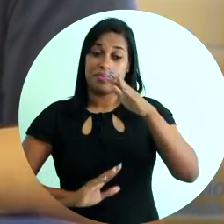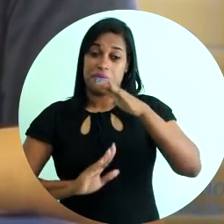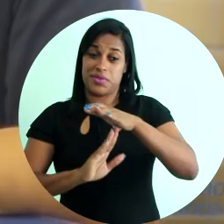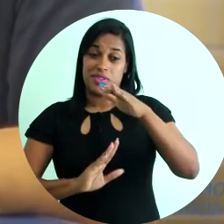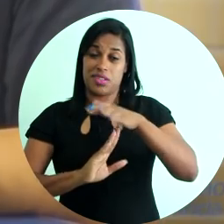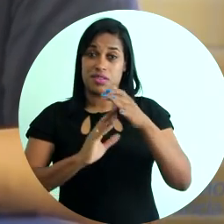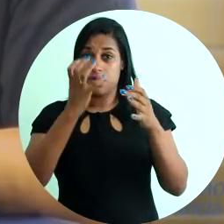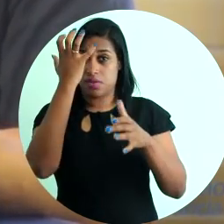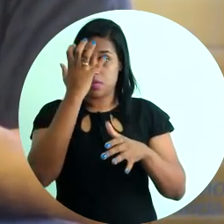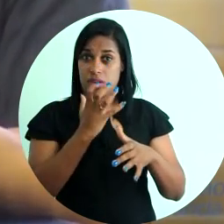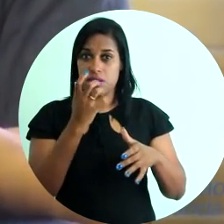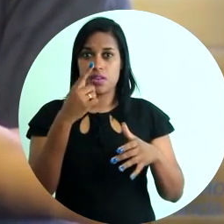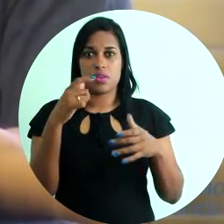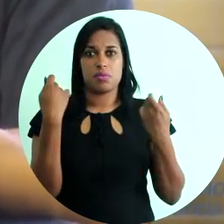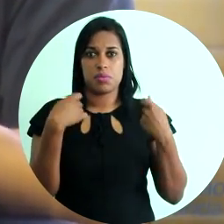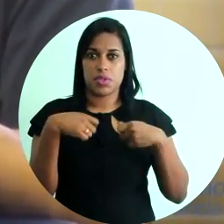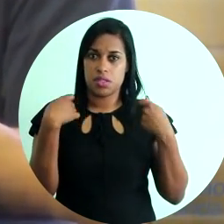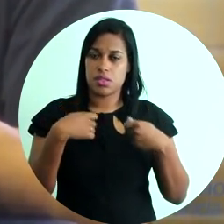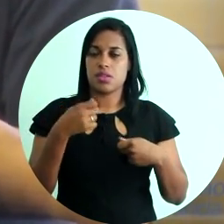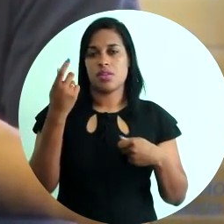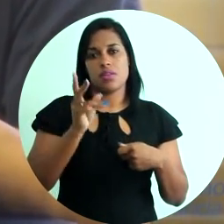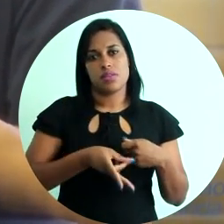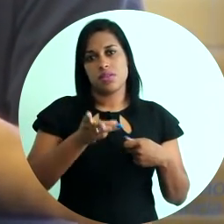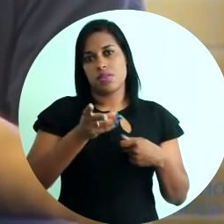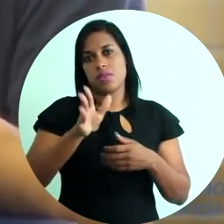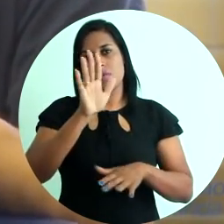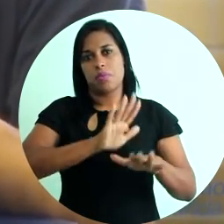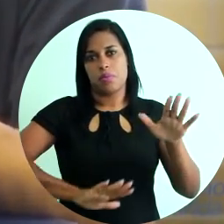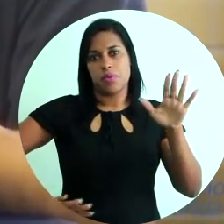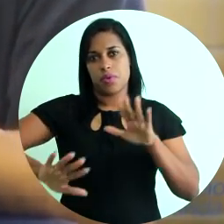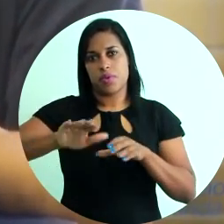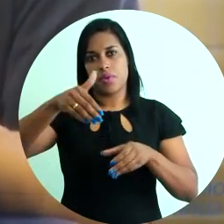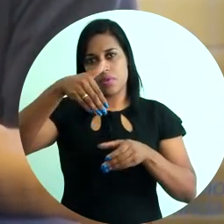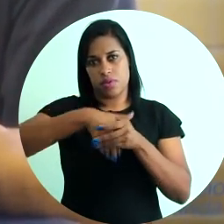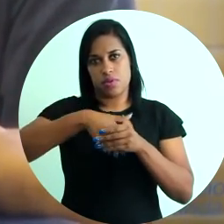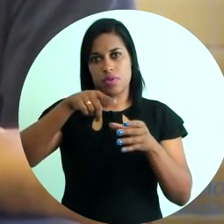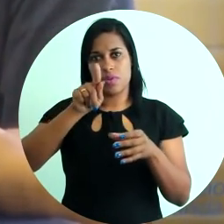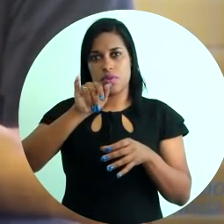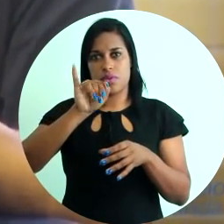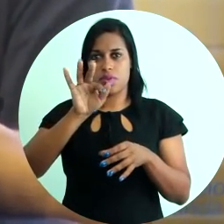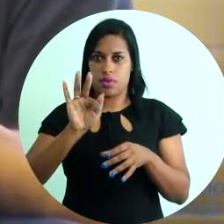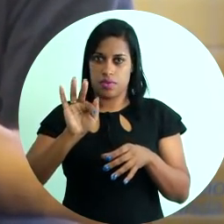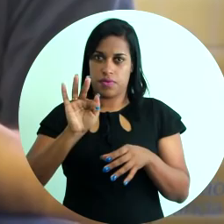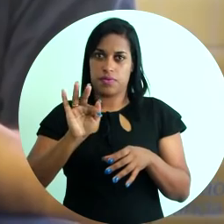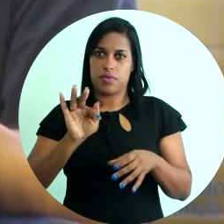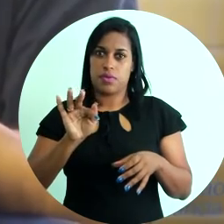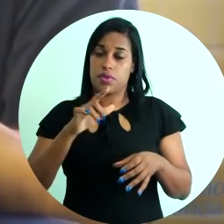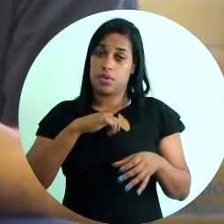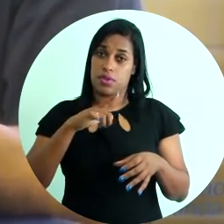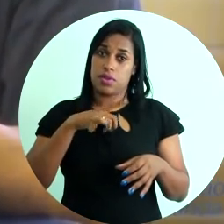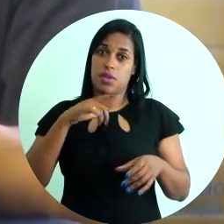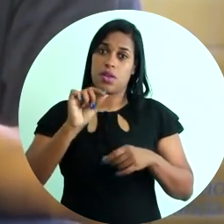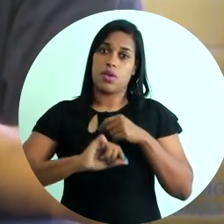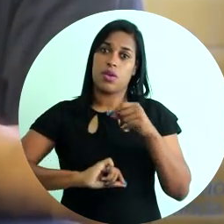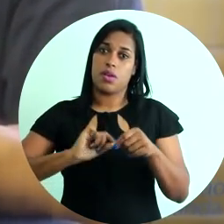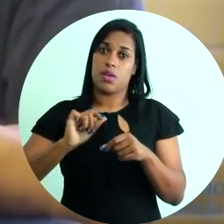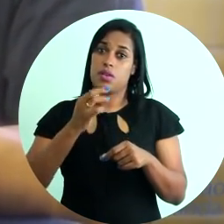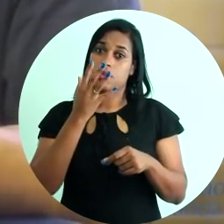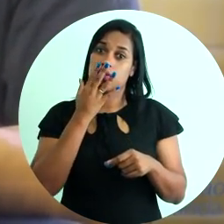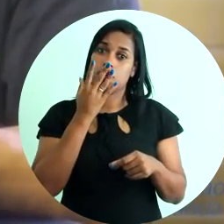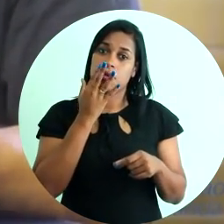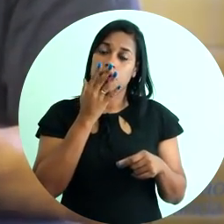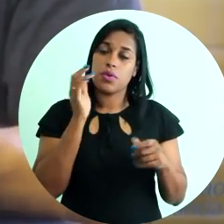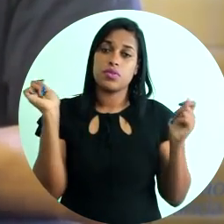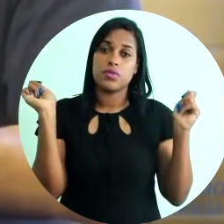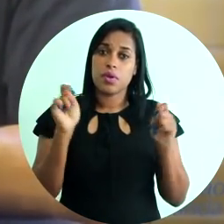pelo menos uma limitação que você deve sempre tomar cuidado em relação aos arquivos GIF. Arquivos GIF, eles têm uma paleta de cores, ou